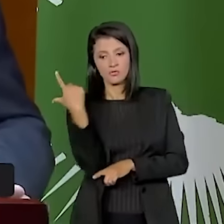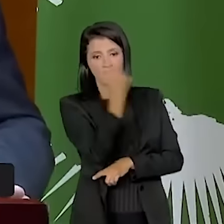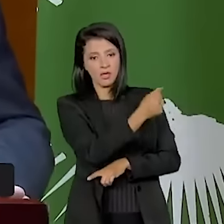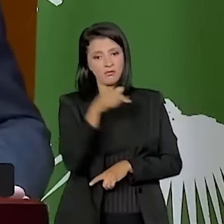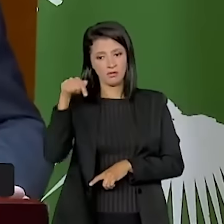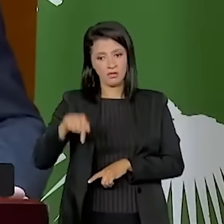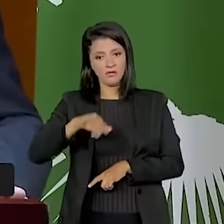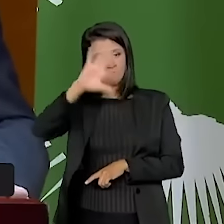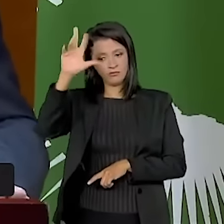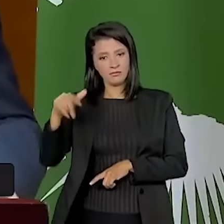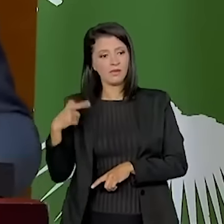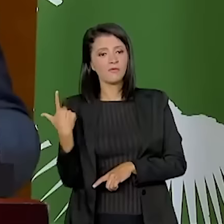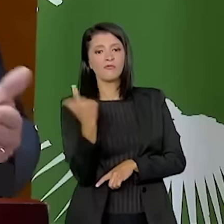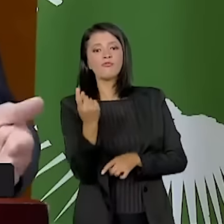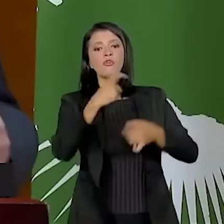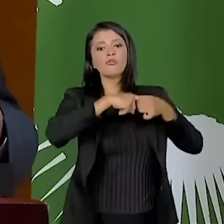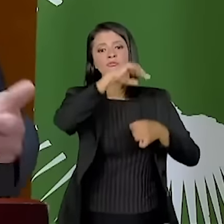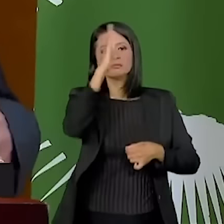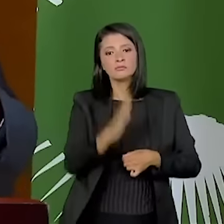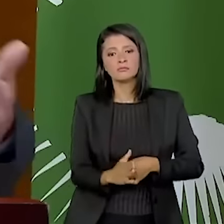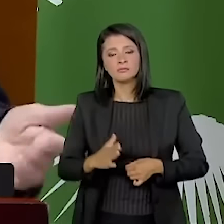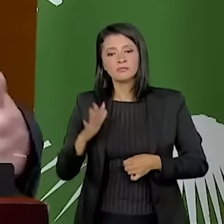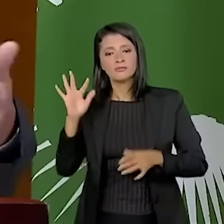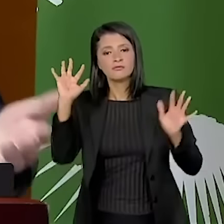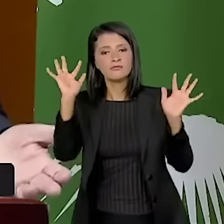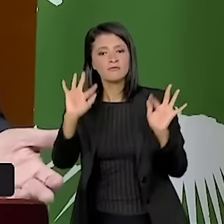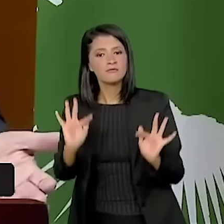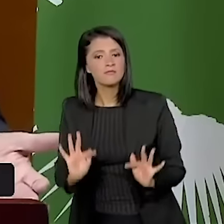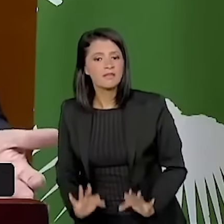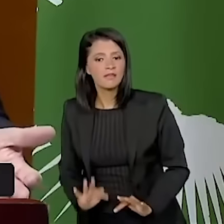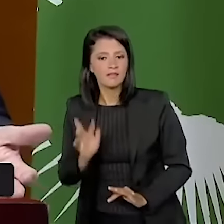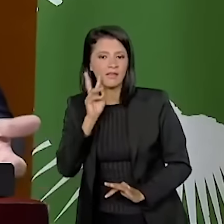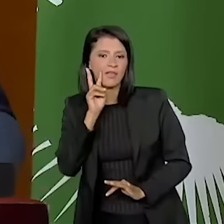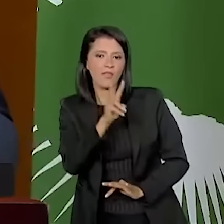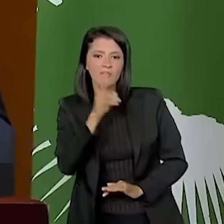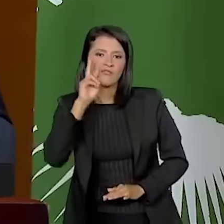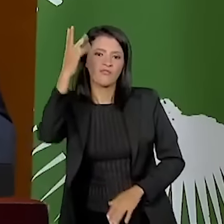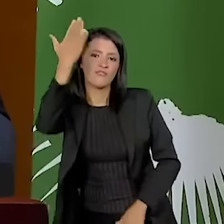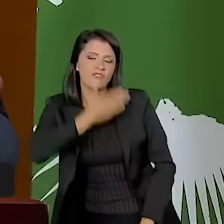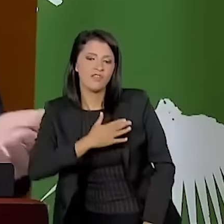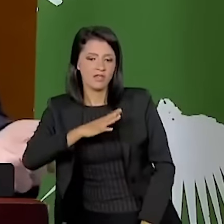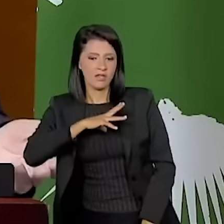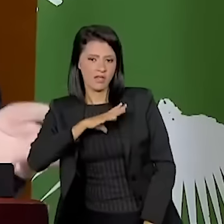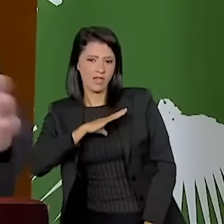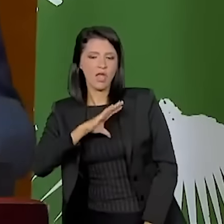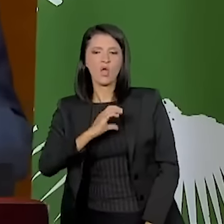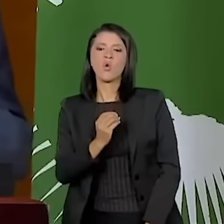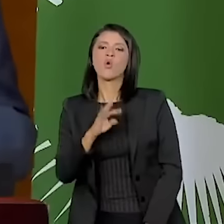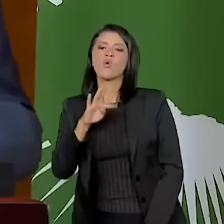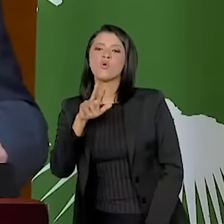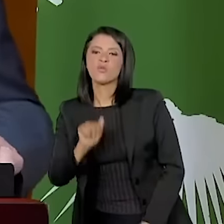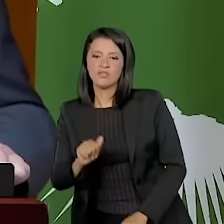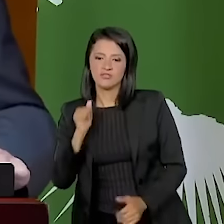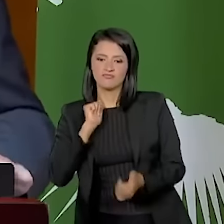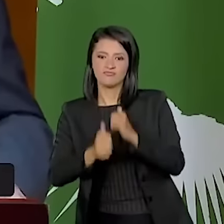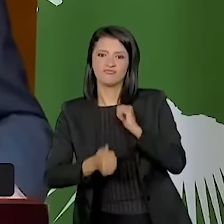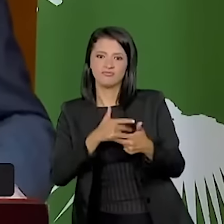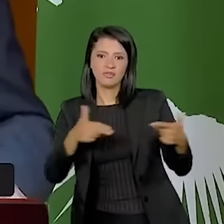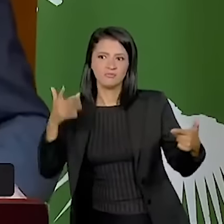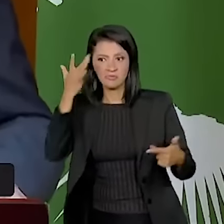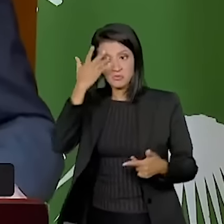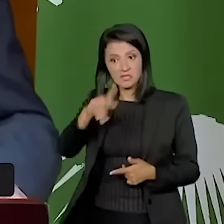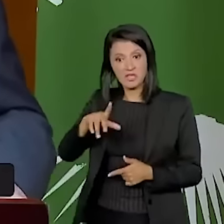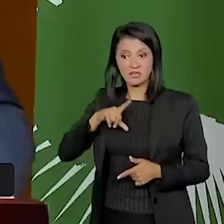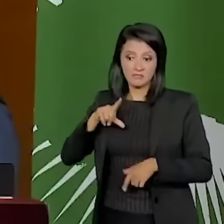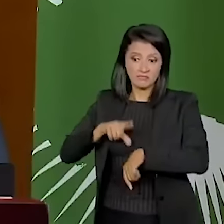satisfeito. Obviamente que mais um domingo sem ver o Corinthians jogar, nem sei se vai ganhar ou se vai perder, porque com o Palmeiras